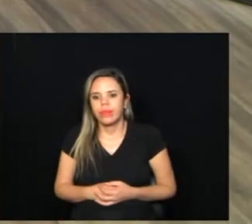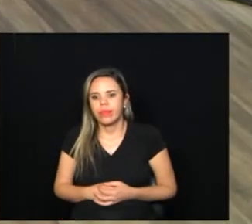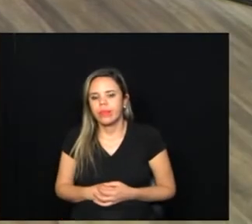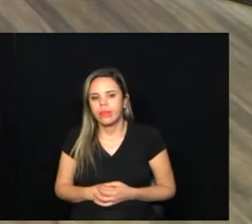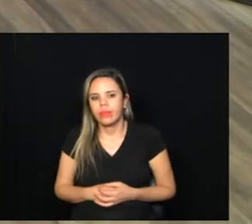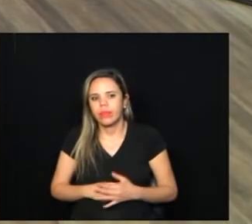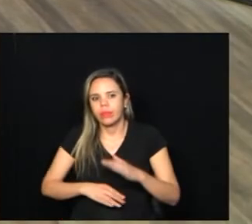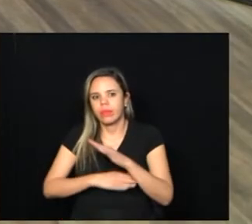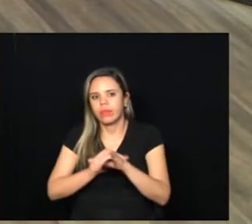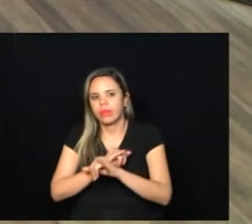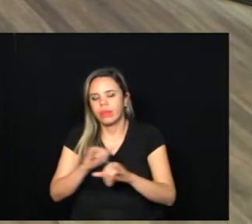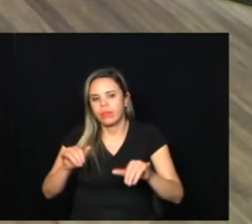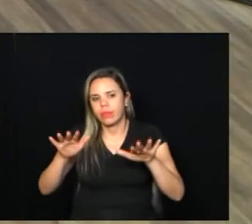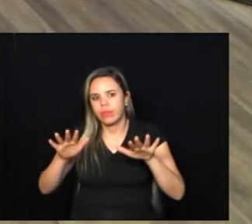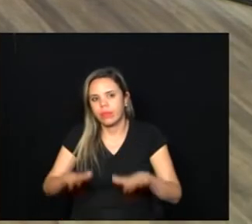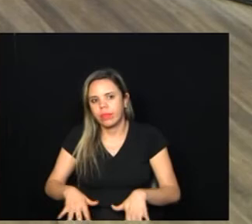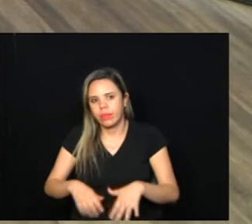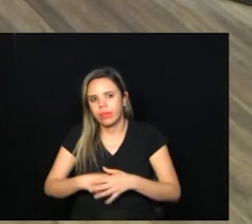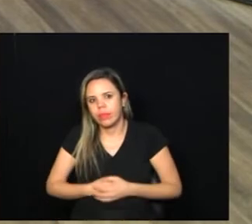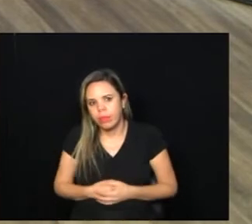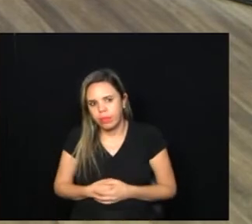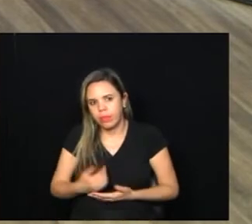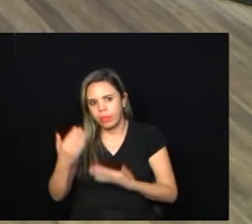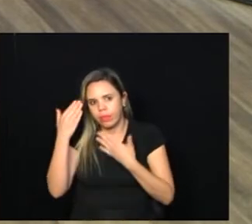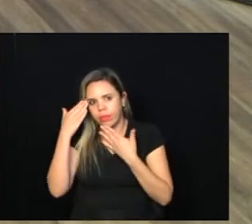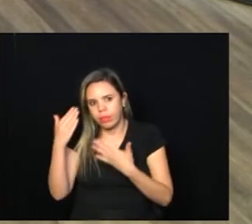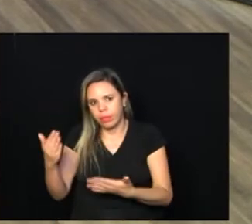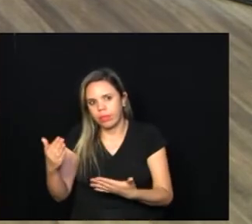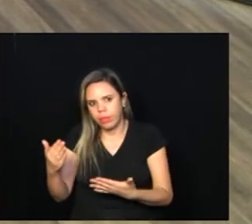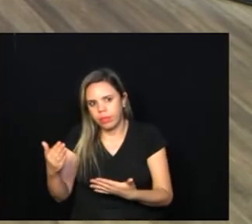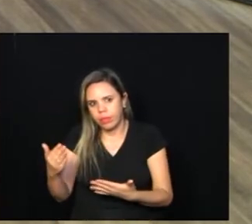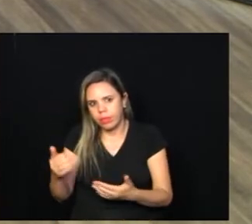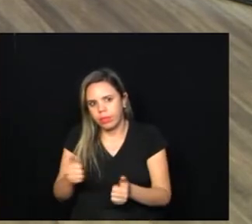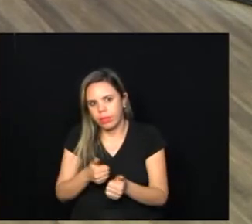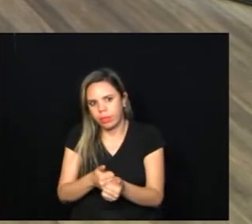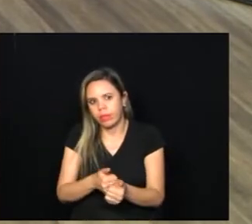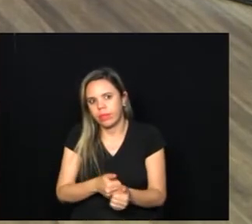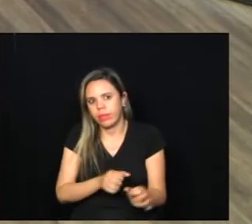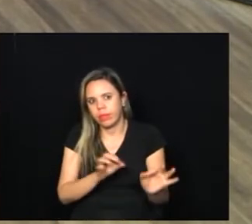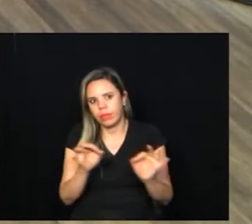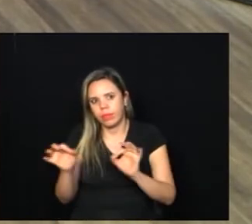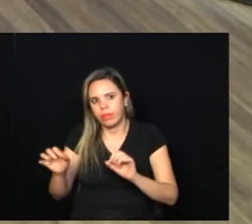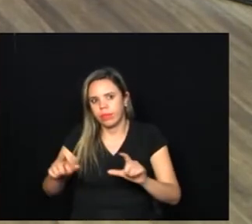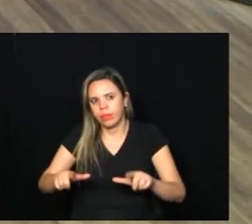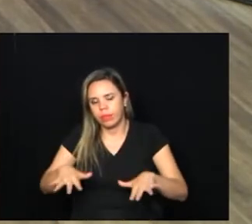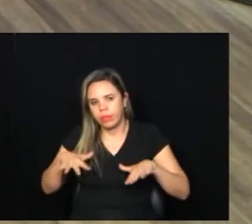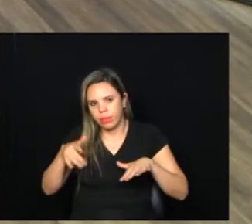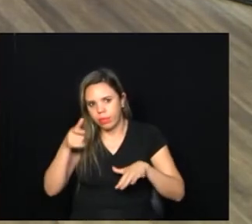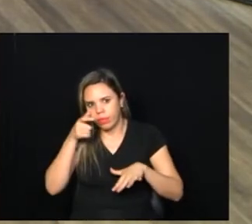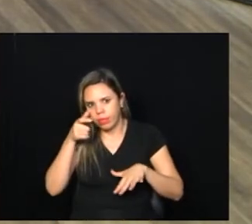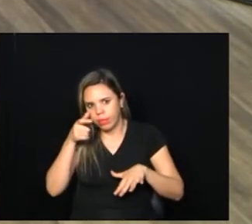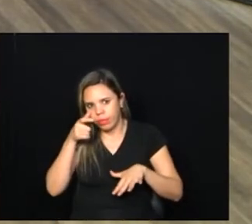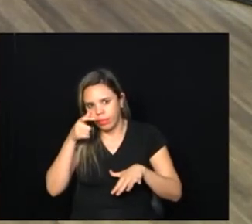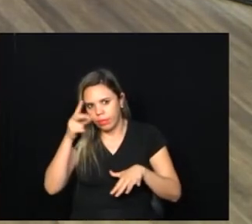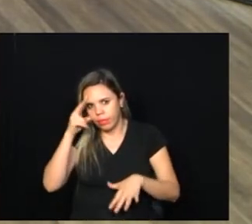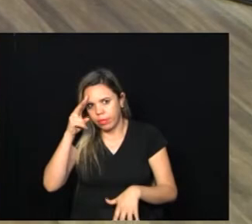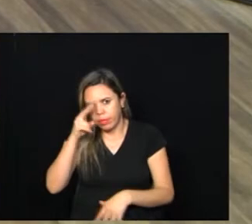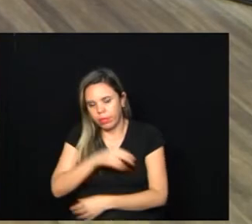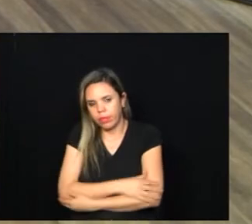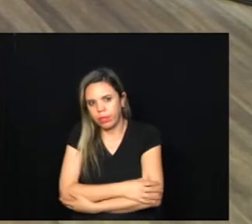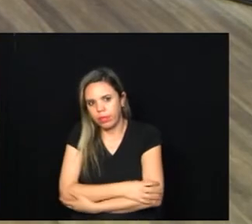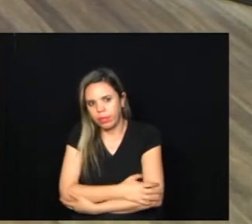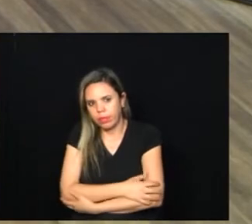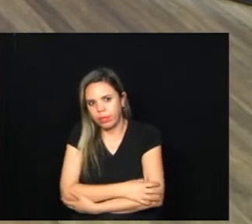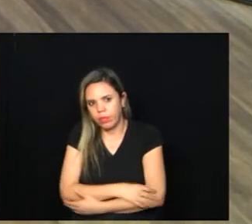E o Câmara Notícia fica por aqui. Muito obrigado pela sua companhia, pela sua audiência. Lembrando